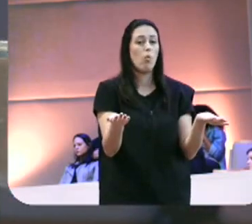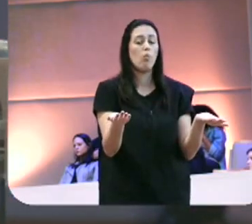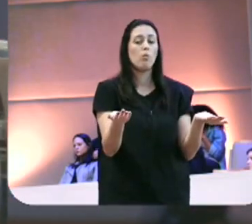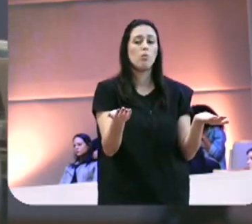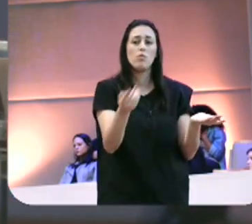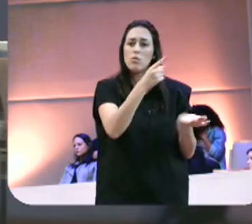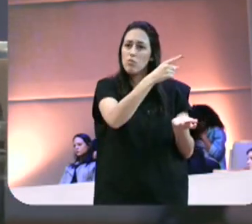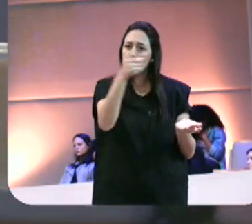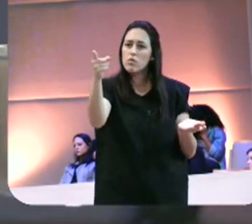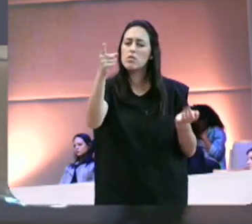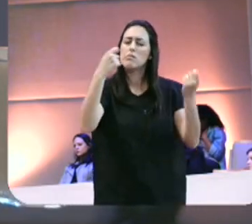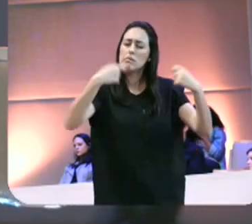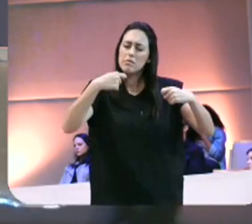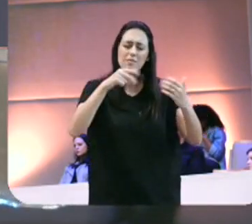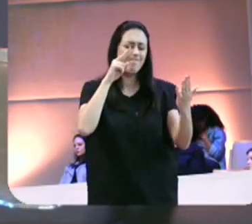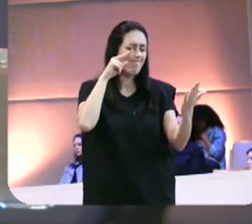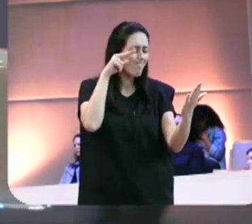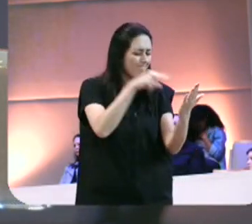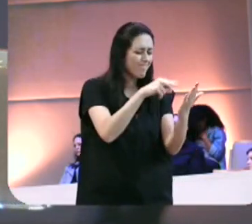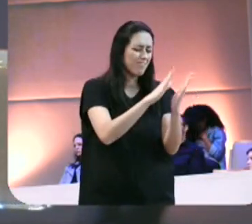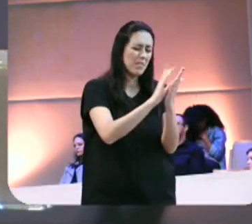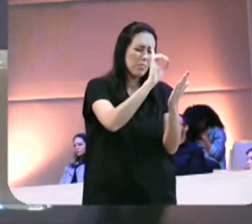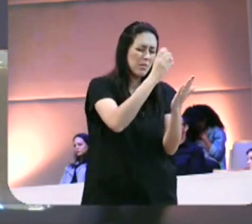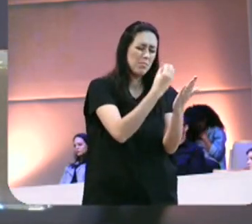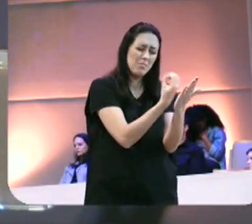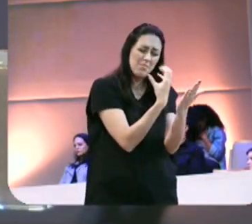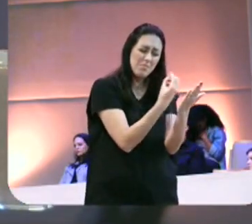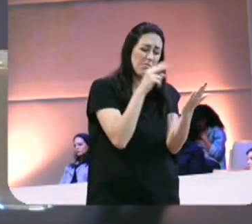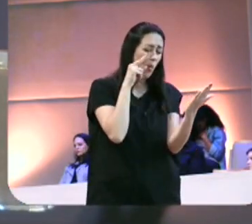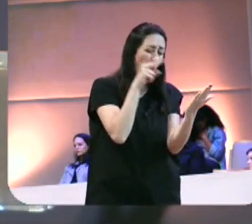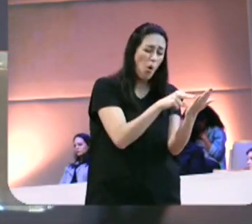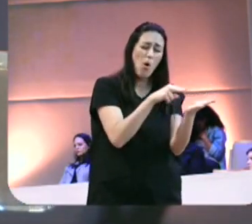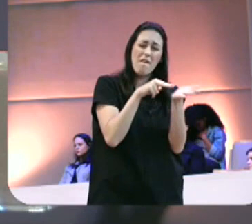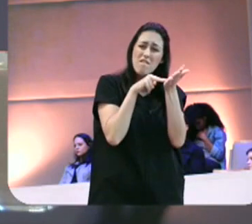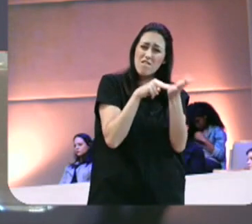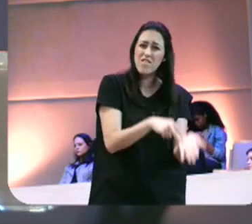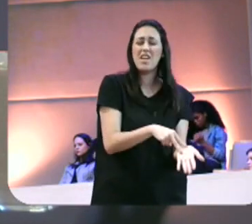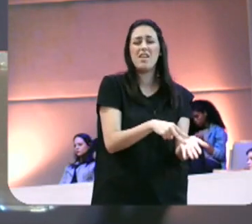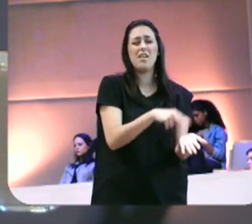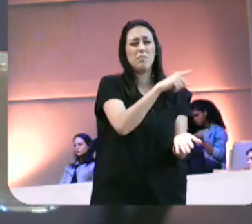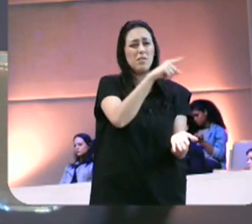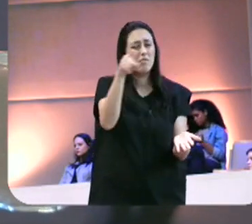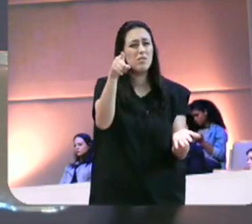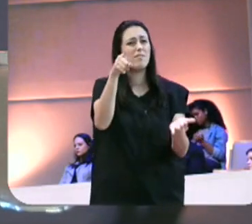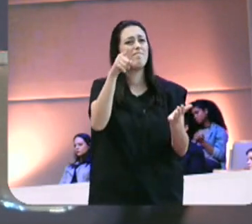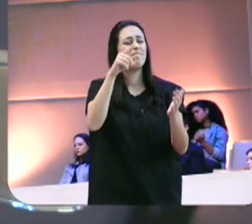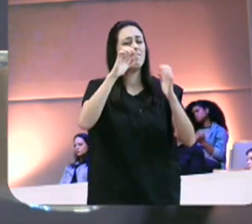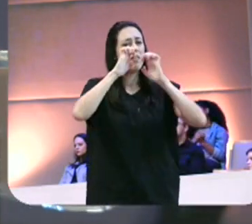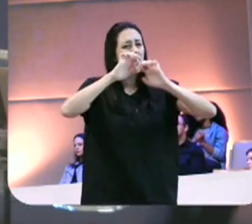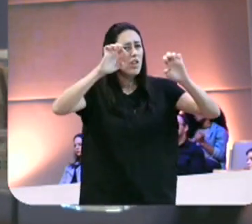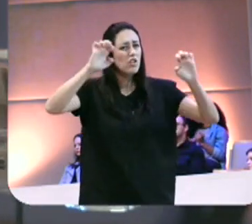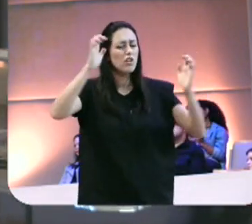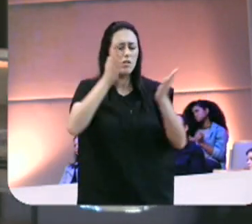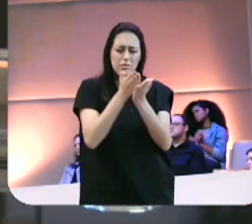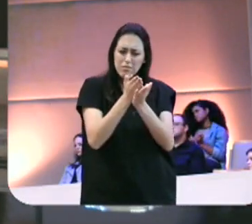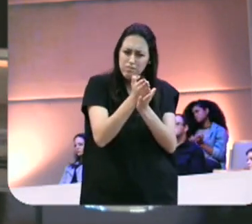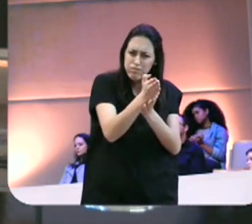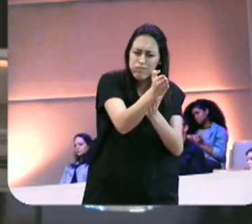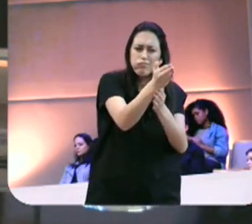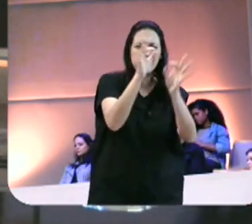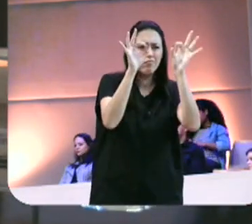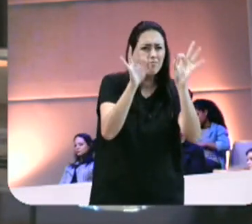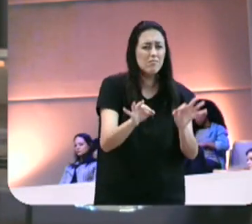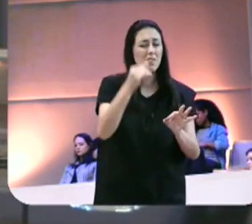ouça aquilo que a palavra de Deus nos ensina. E em meio a todo esse cenário do avanço do evangelho na nossa ação, e também de distrações que